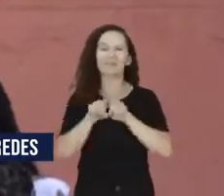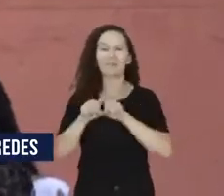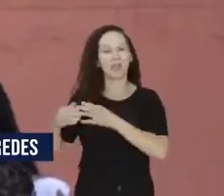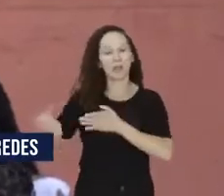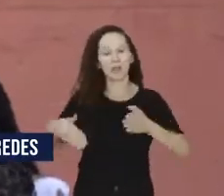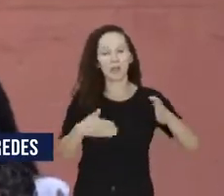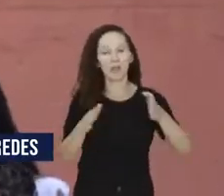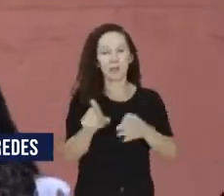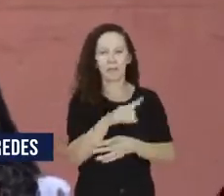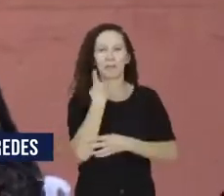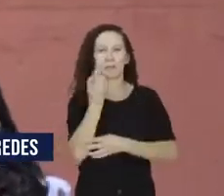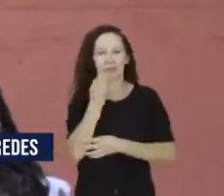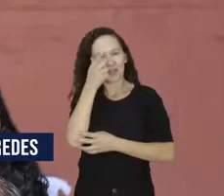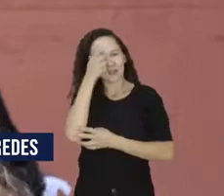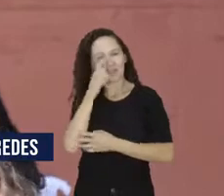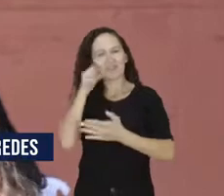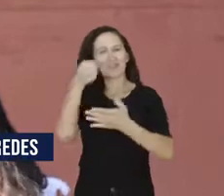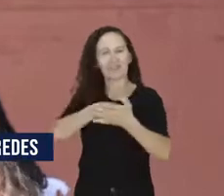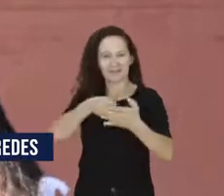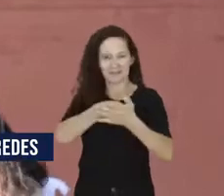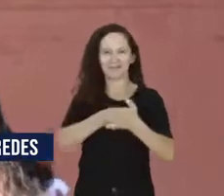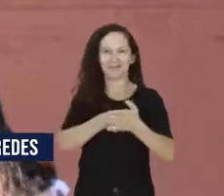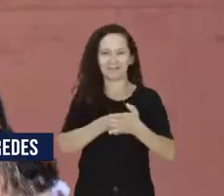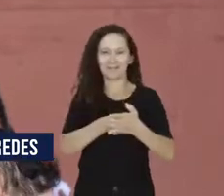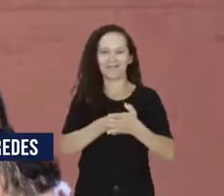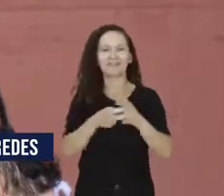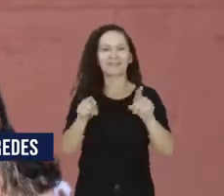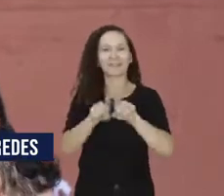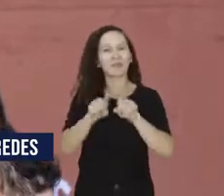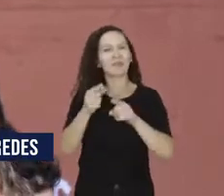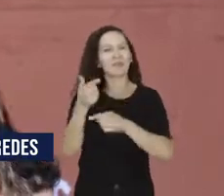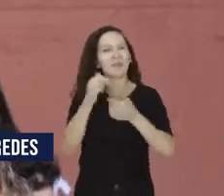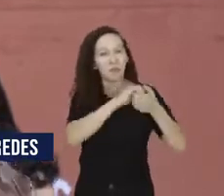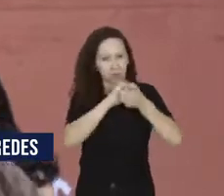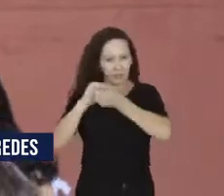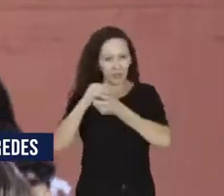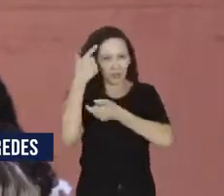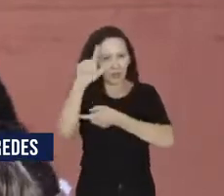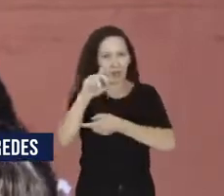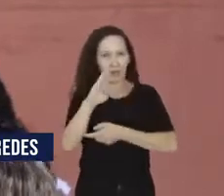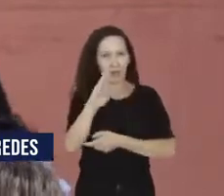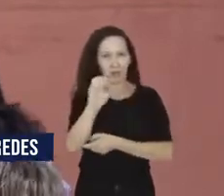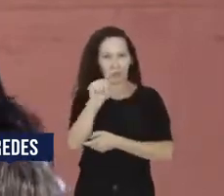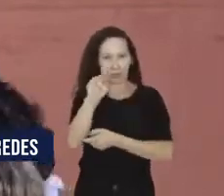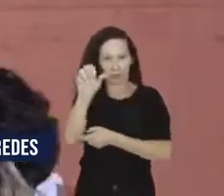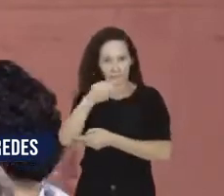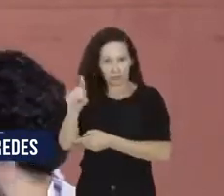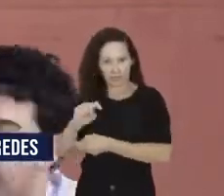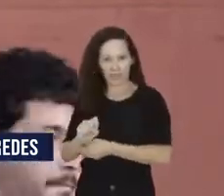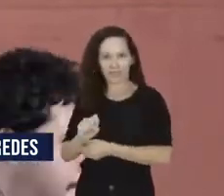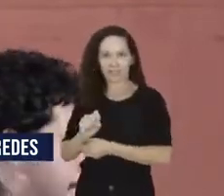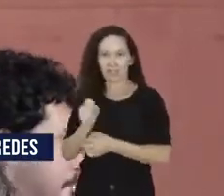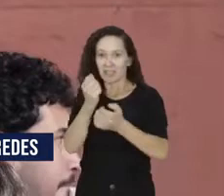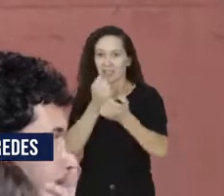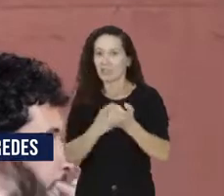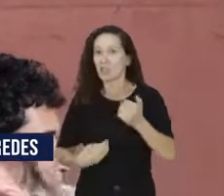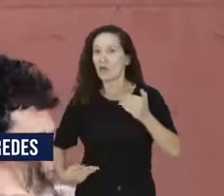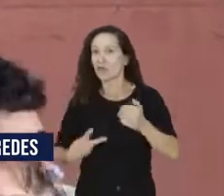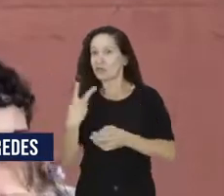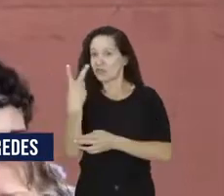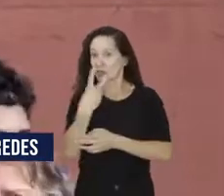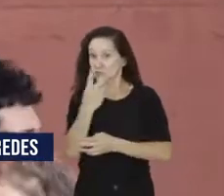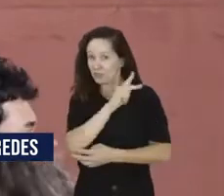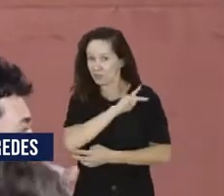lutar. Queria mandar um outro salve aqui pro Braz, né, que é vice-diretor da UNAS.